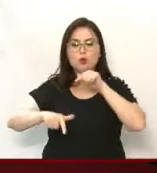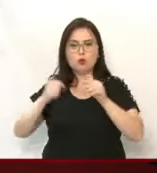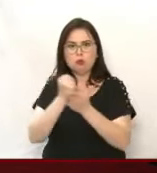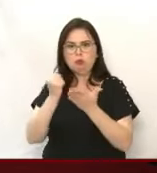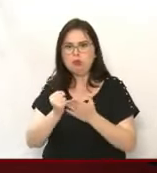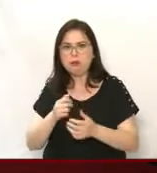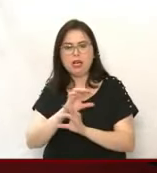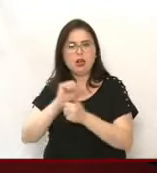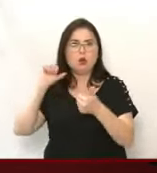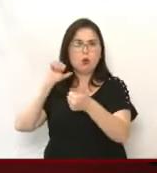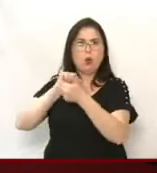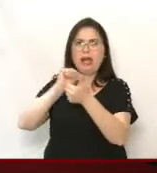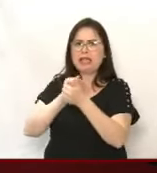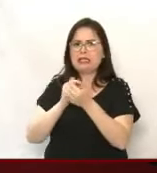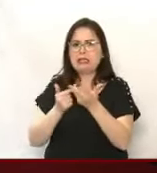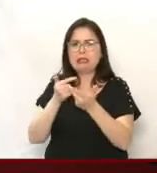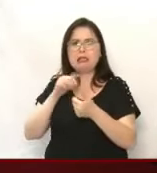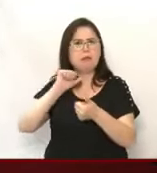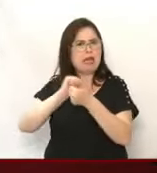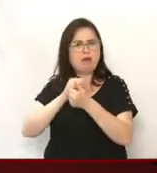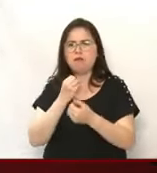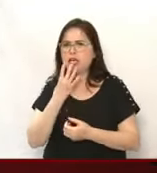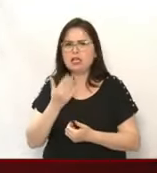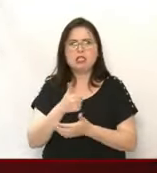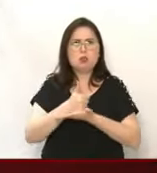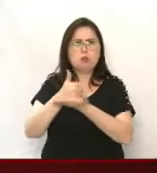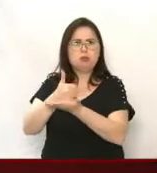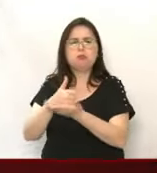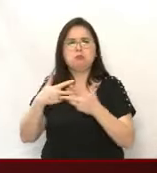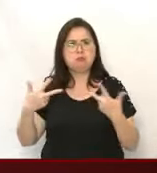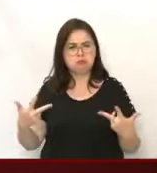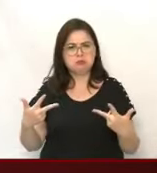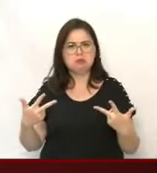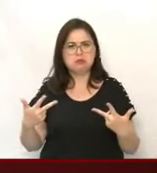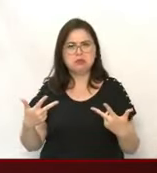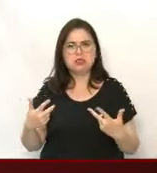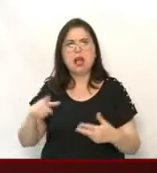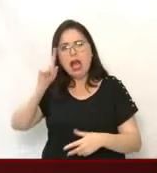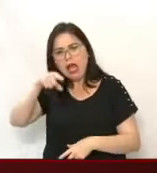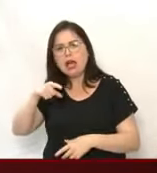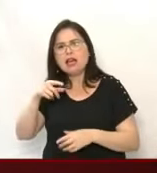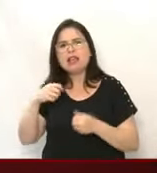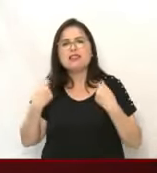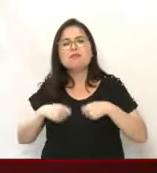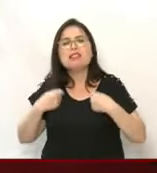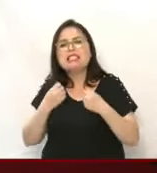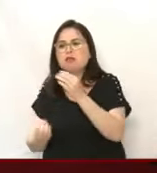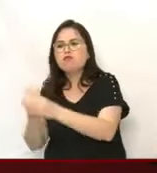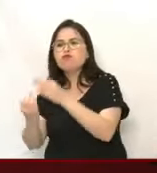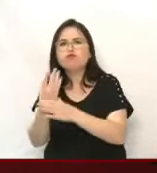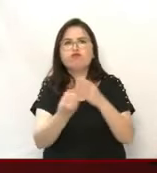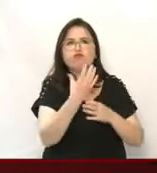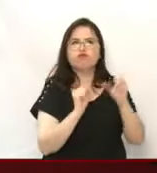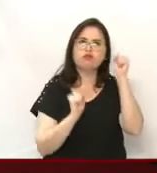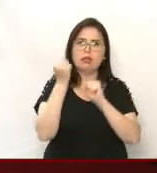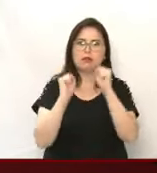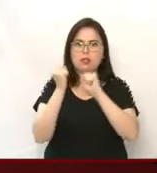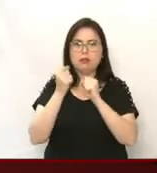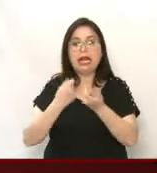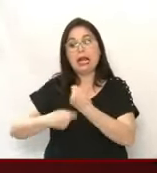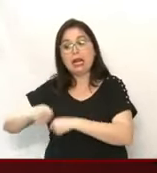qualificado depende de políticas de estados antenadas com o curso das mudanças que ocorrem no mundo, na